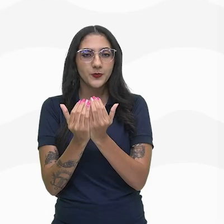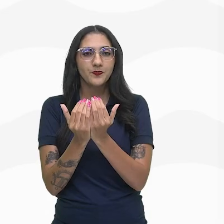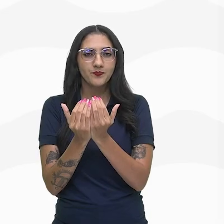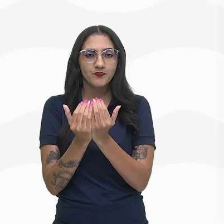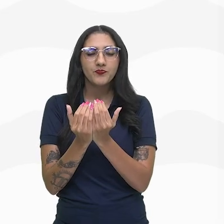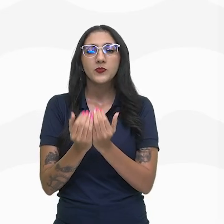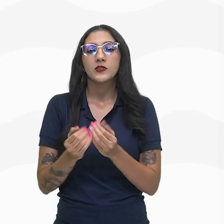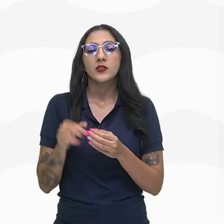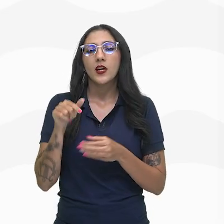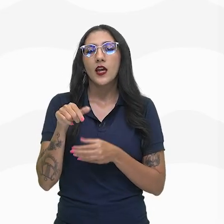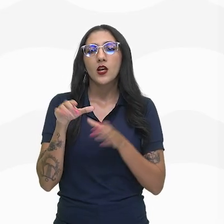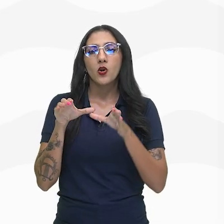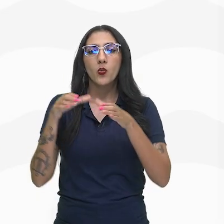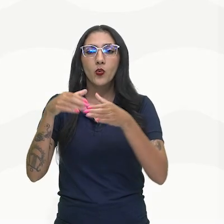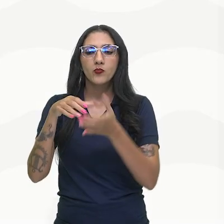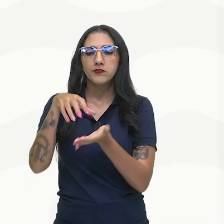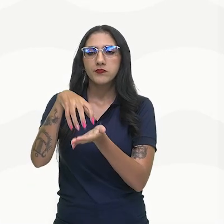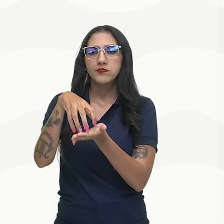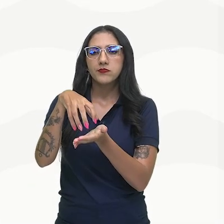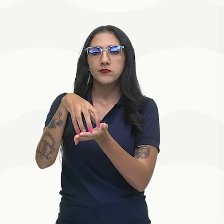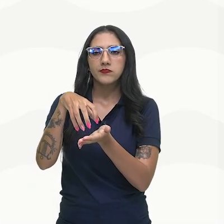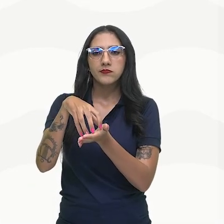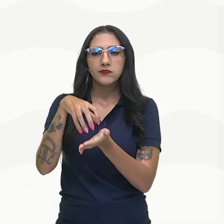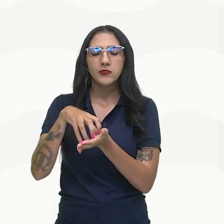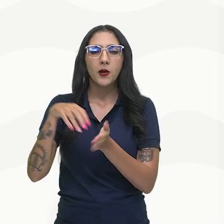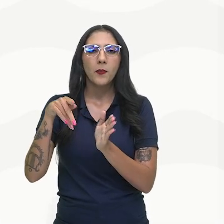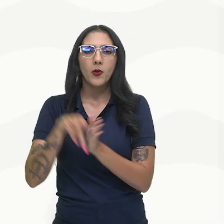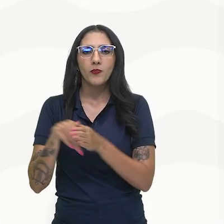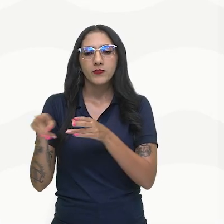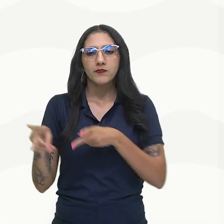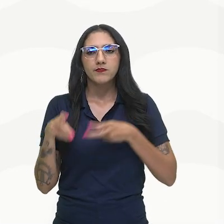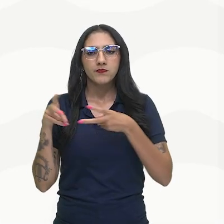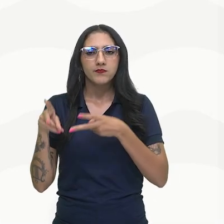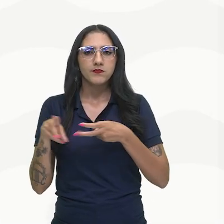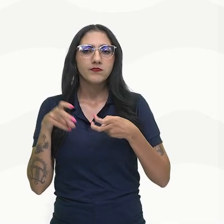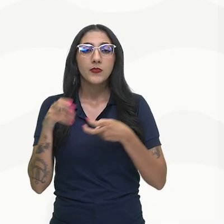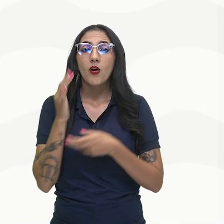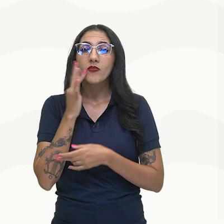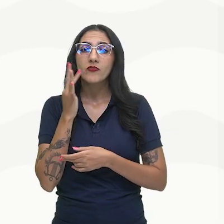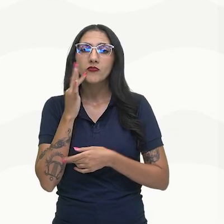uma cooperativa de extrativismo de açaí.